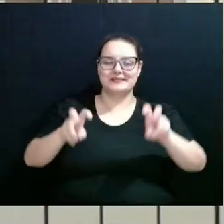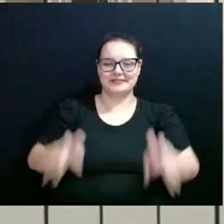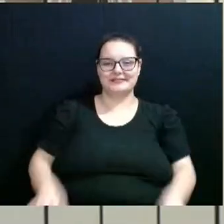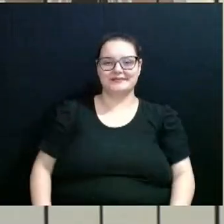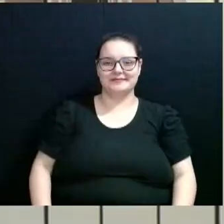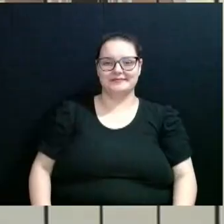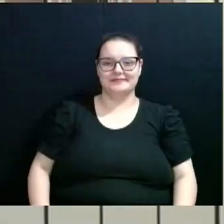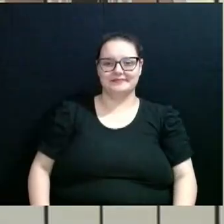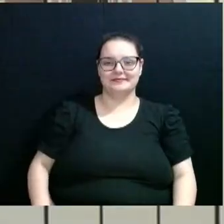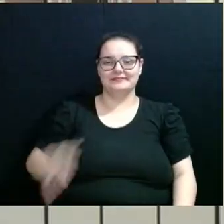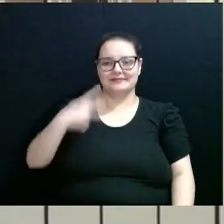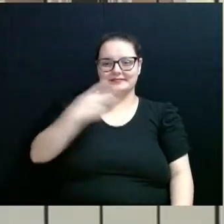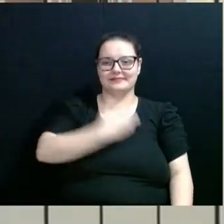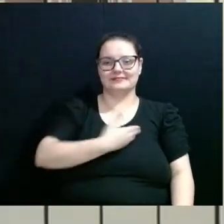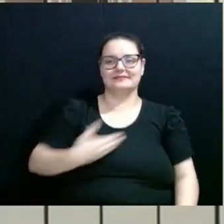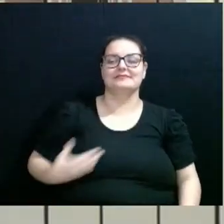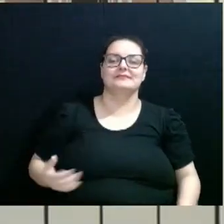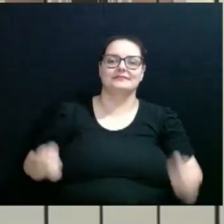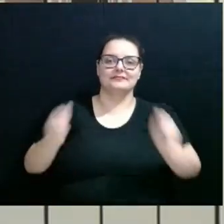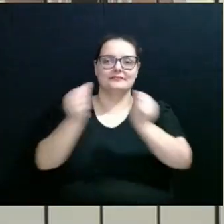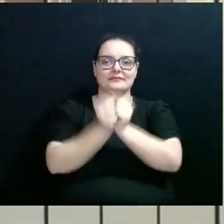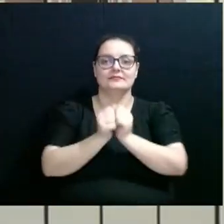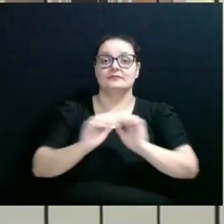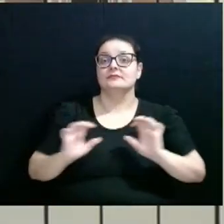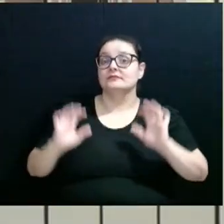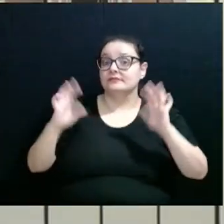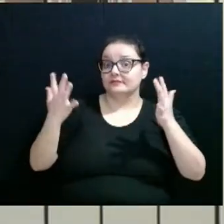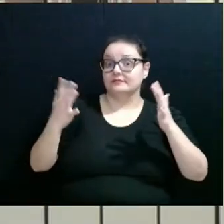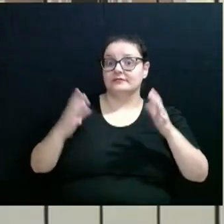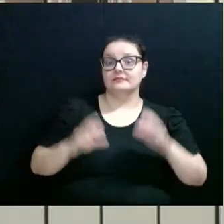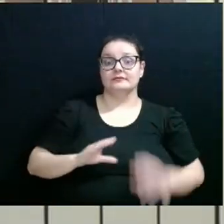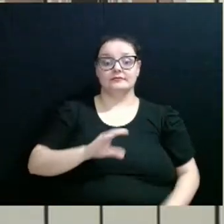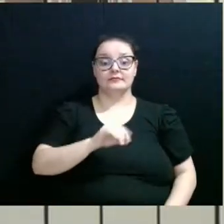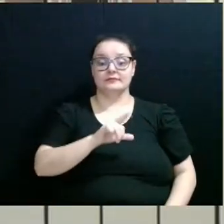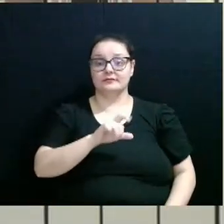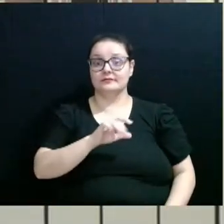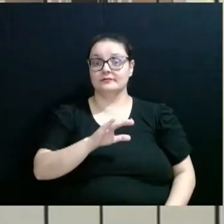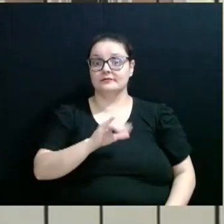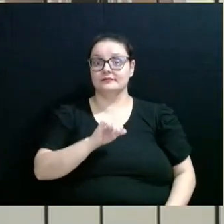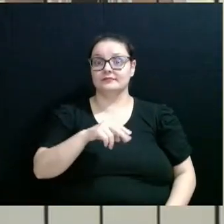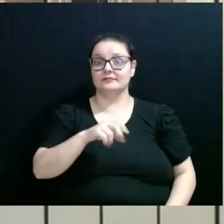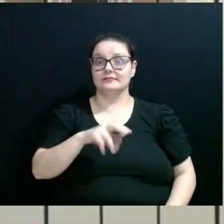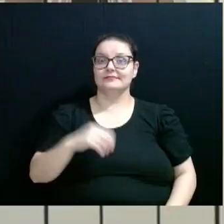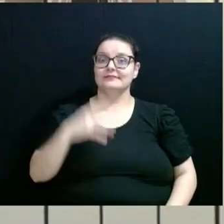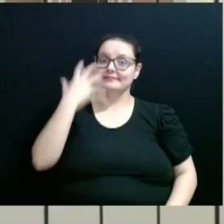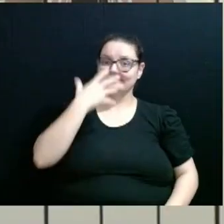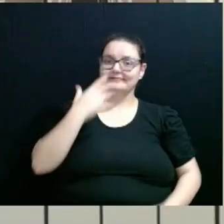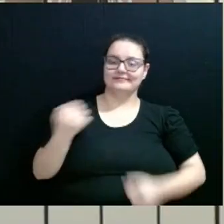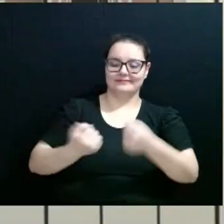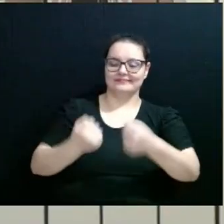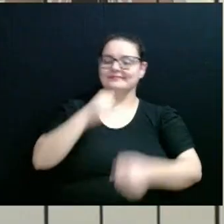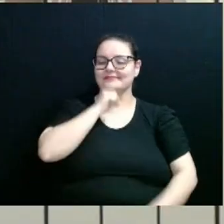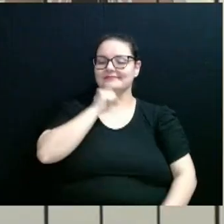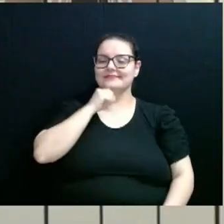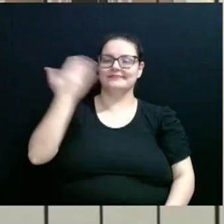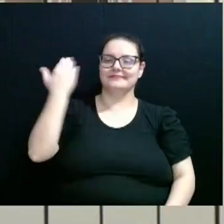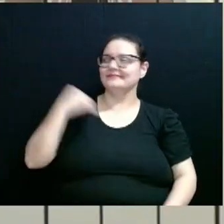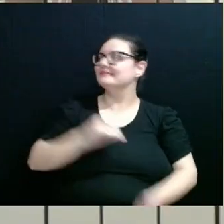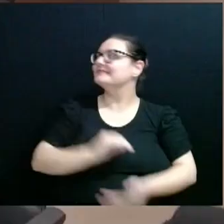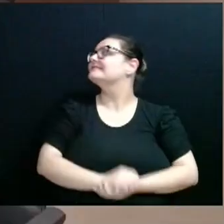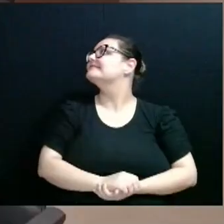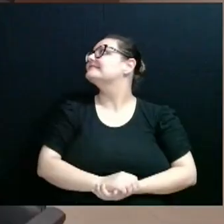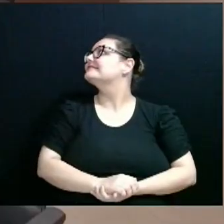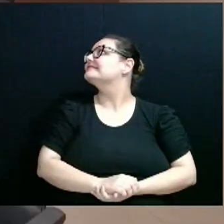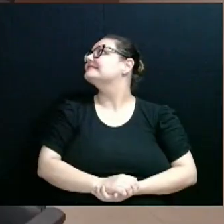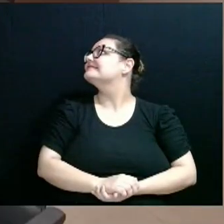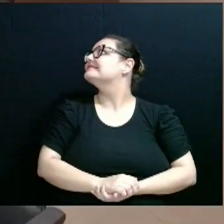reuniu representantes de eventos, colecionadores e amantes dos veículos antigos. A